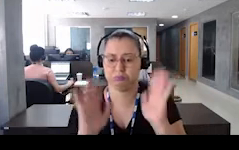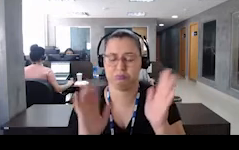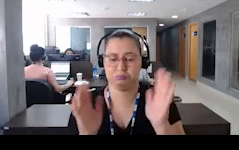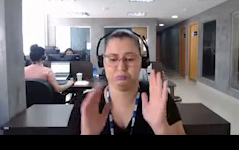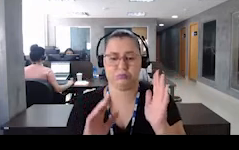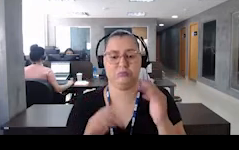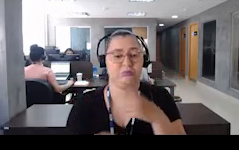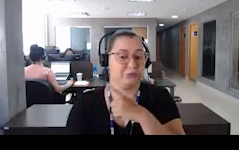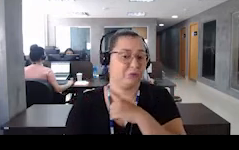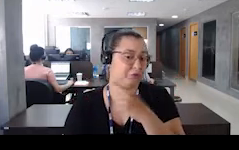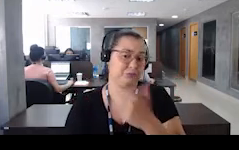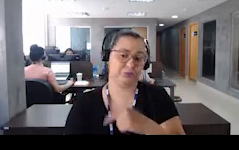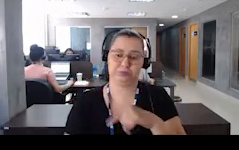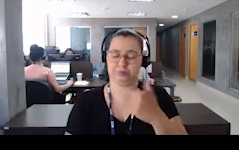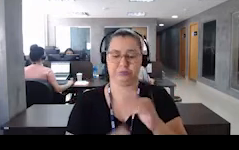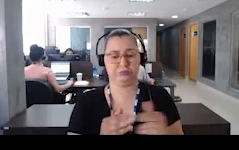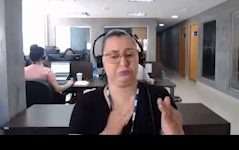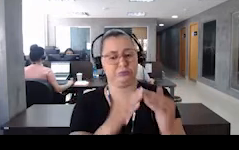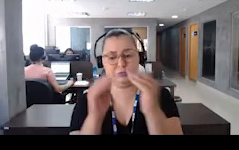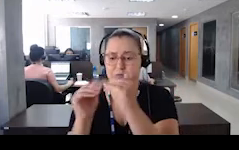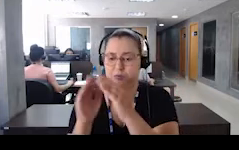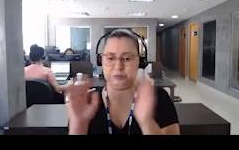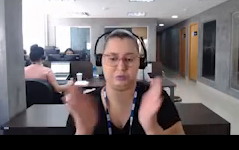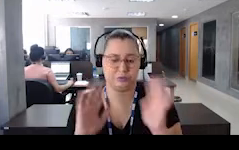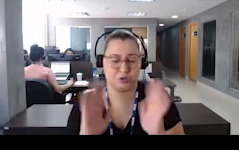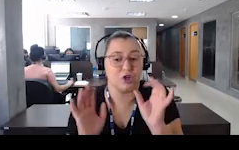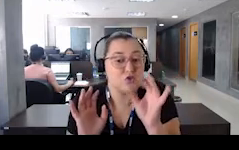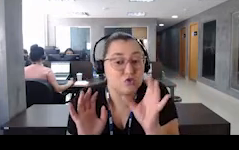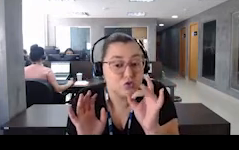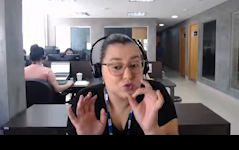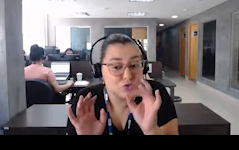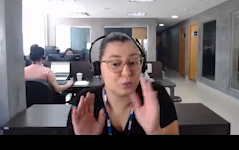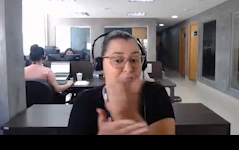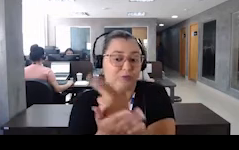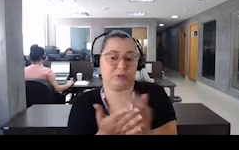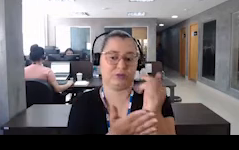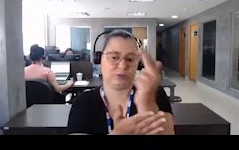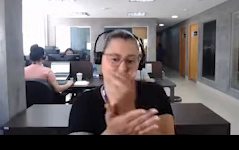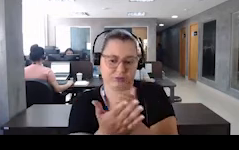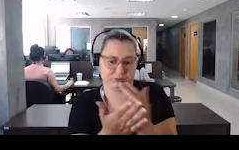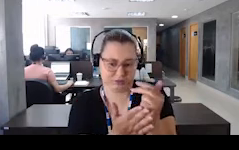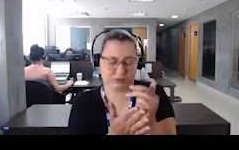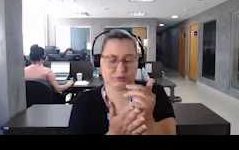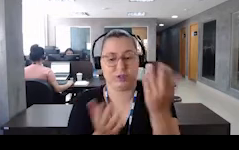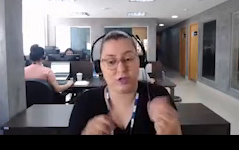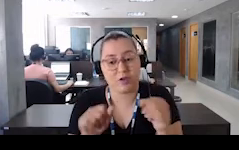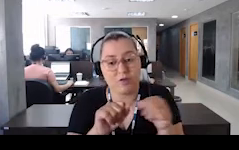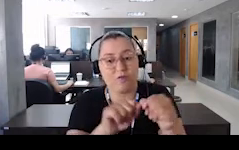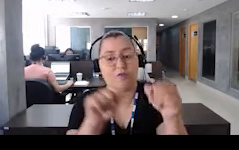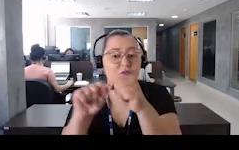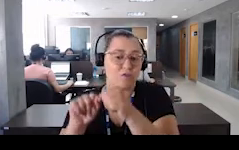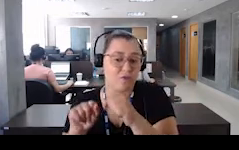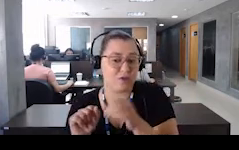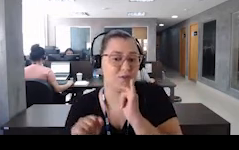a corrente, certo? Então, esse aqui não estava pedindo no desafio, né? O desafio pedia apenas para vocês desenharem, né? Isso aqui a gente fez mais